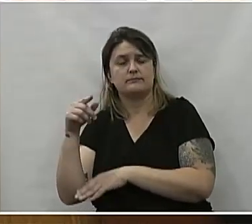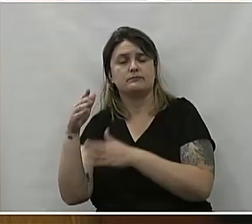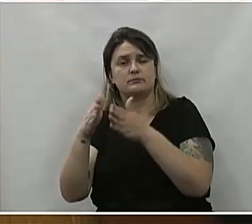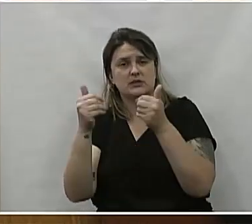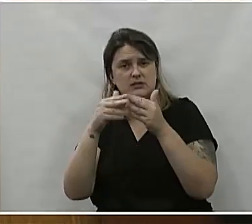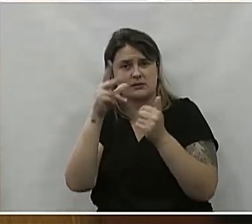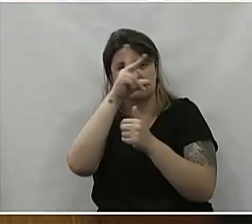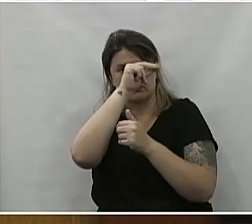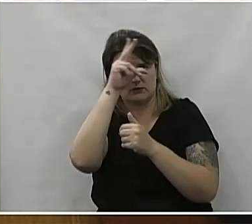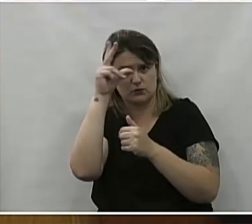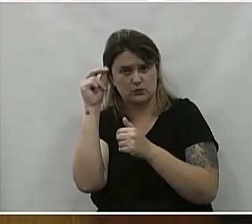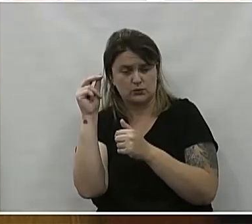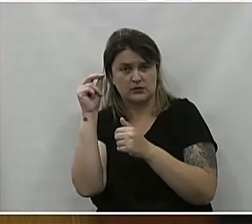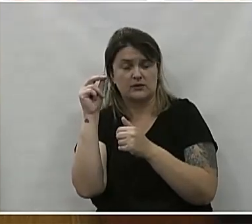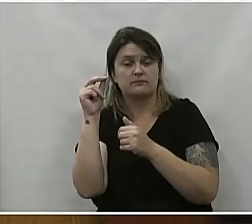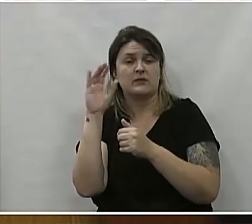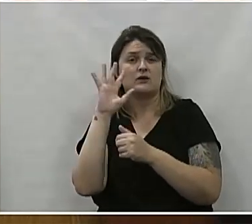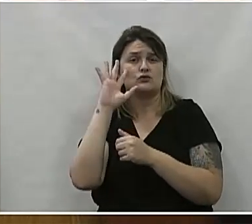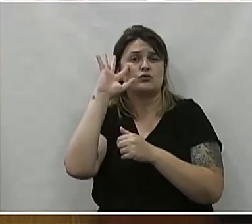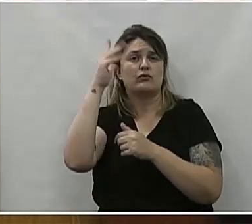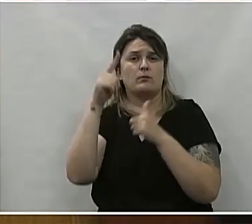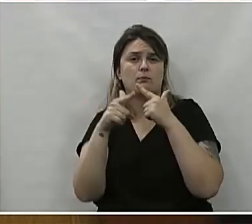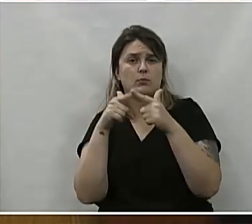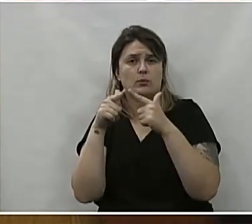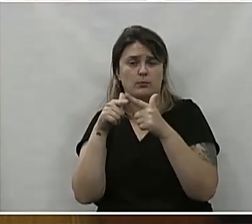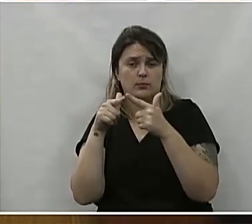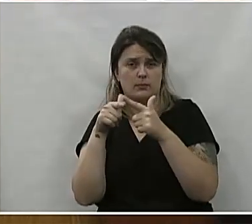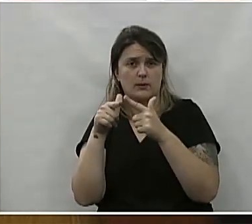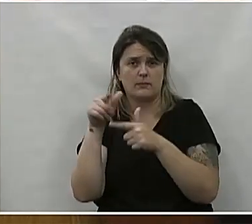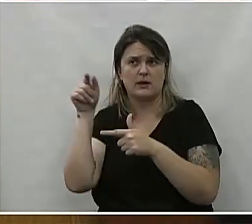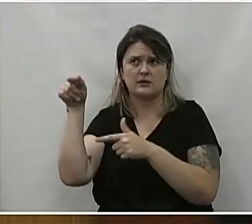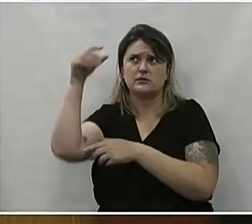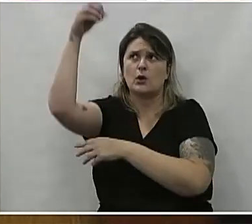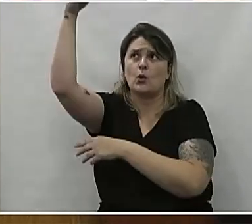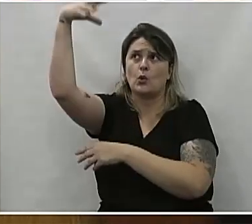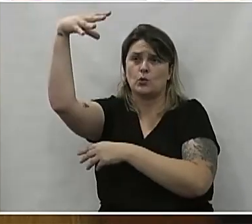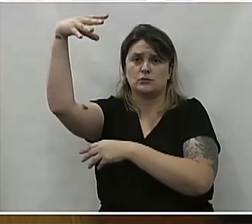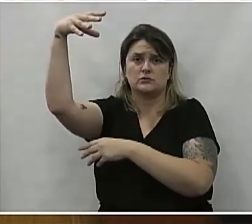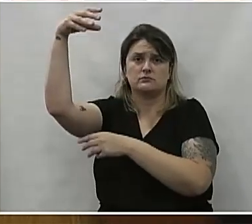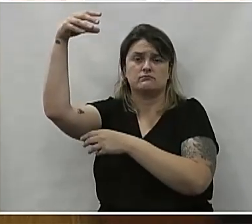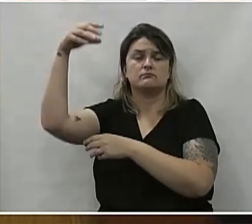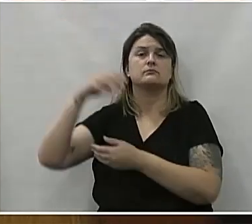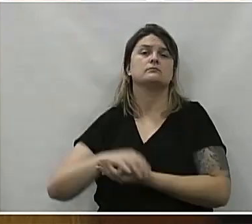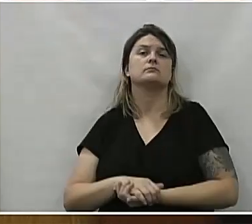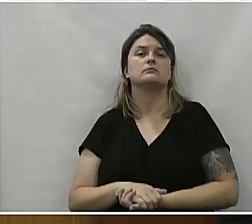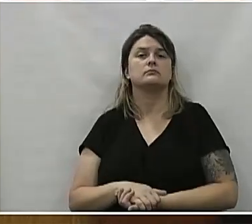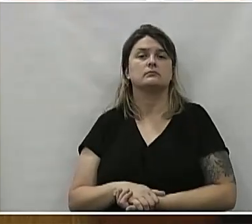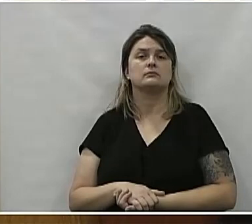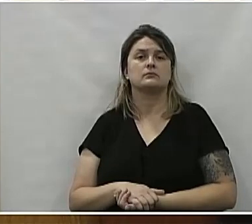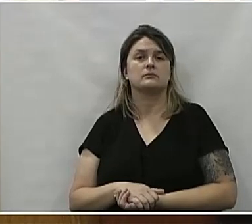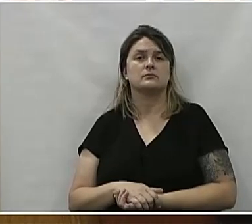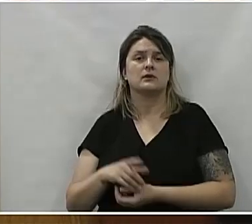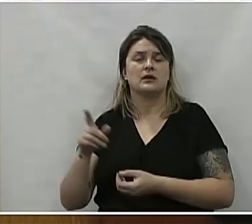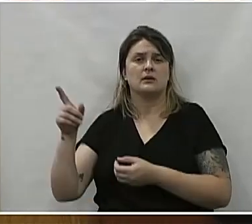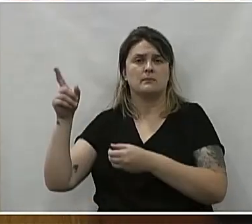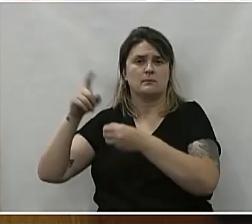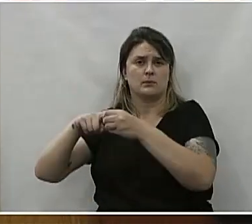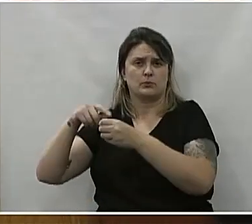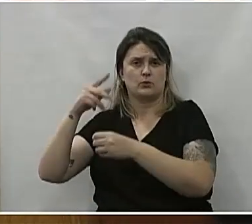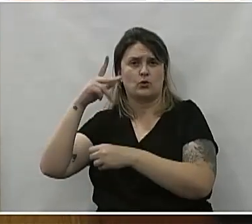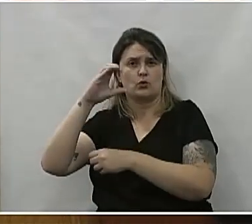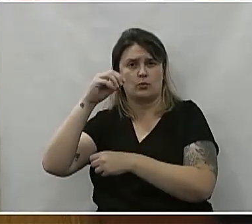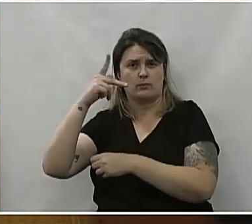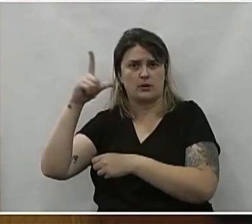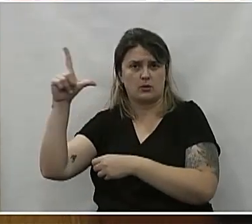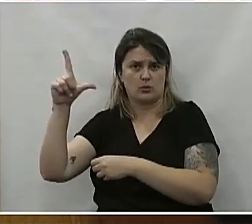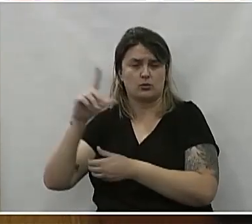do Poder Municipal Para resolver um problema que se diz respeito A localização de um poste de energia elétrica Pertencente à Companhia Paranense